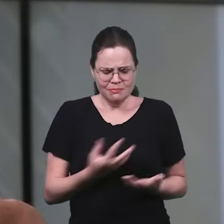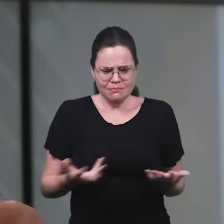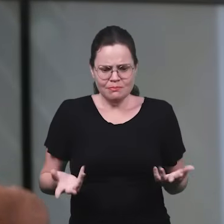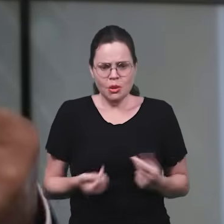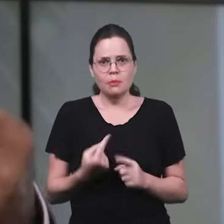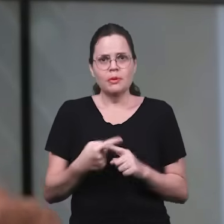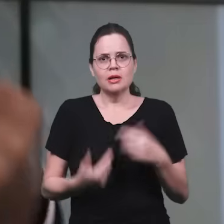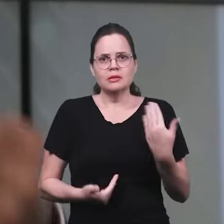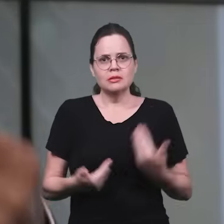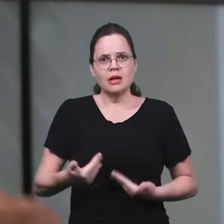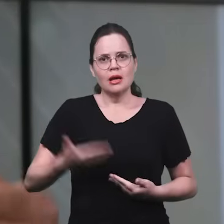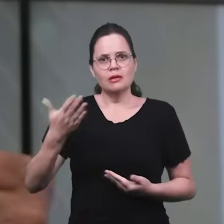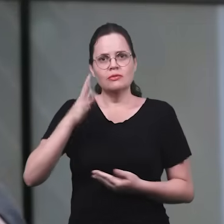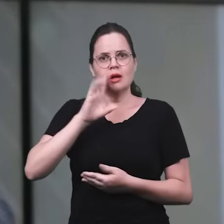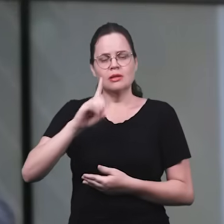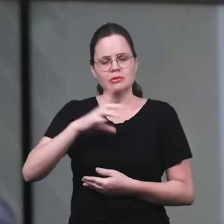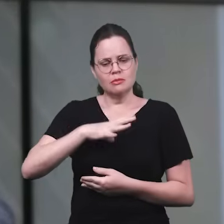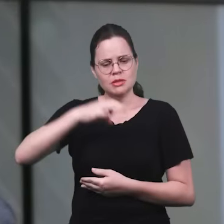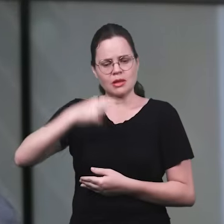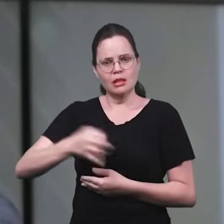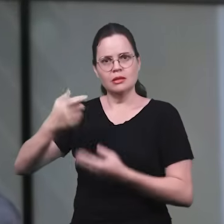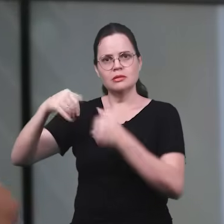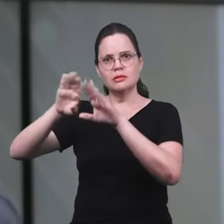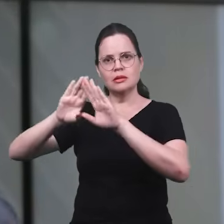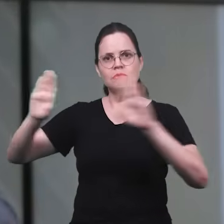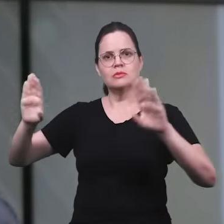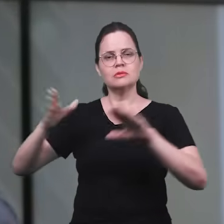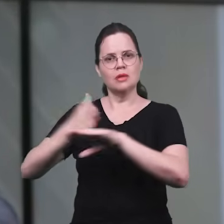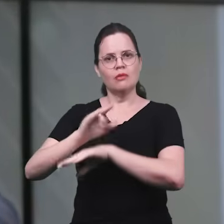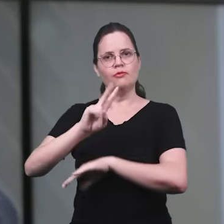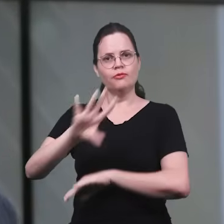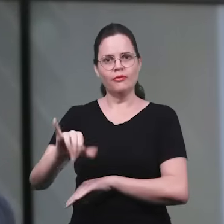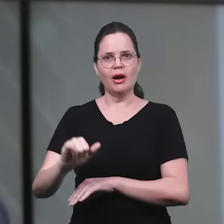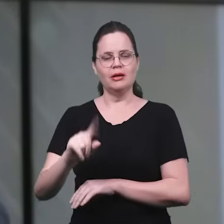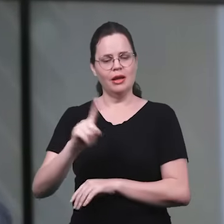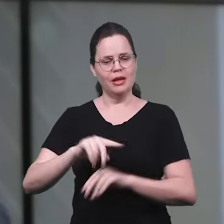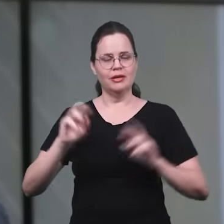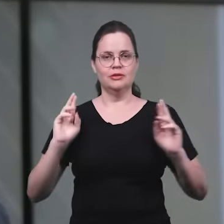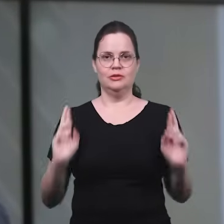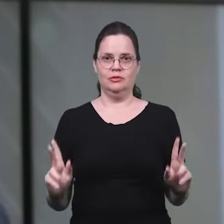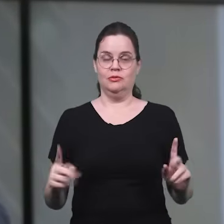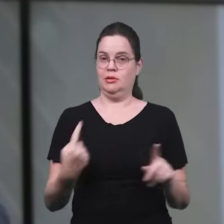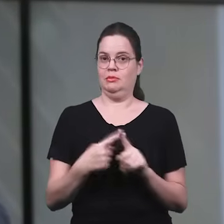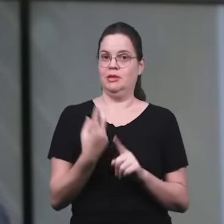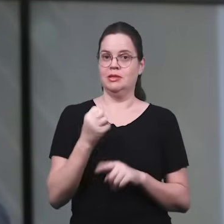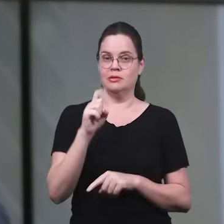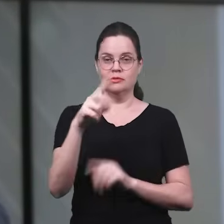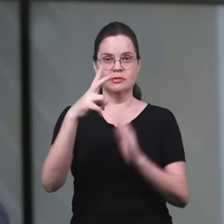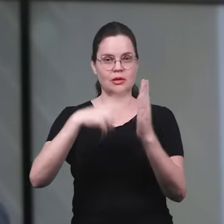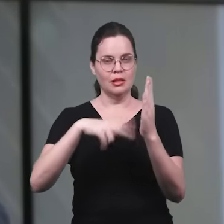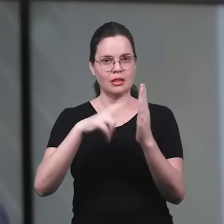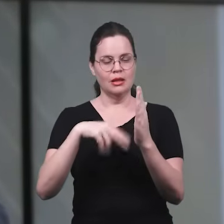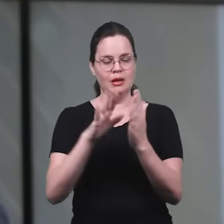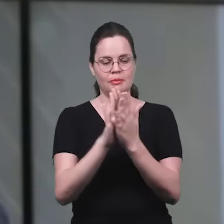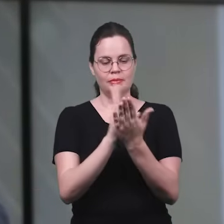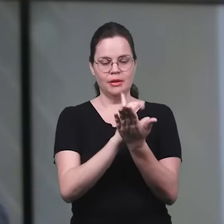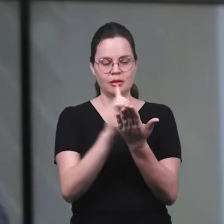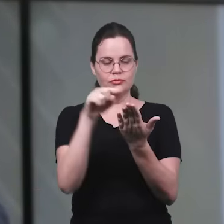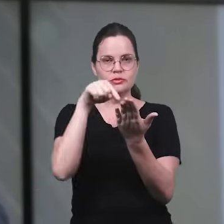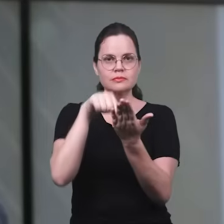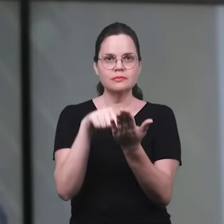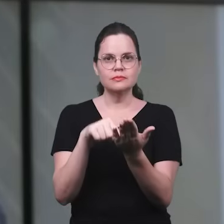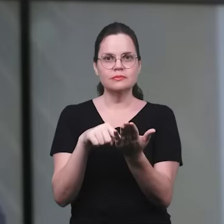serve a Deus na certeza que ele vai para o céu. Essa é a grande diferença. Então você lê a palavra e você tem